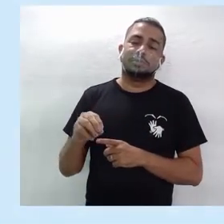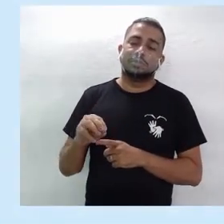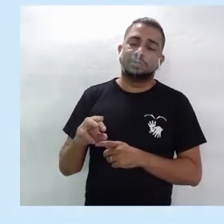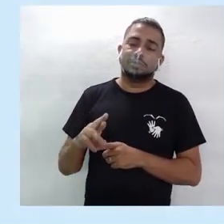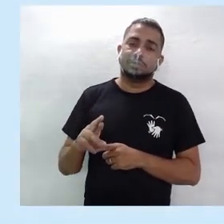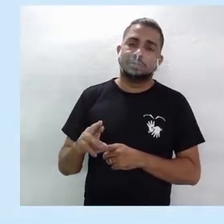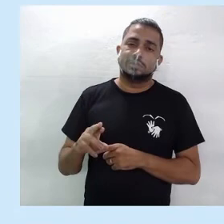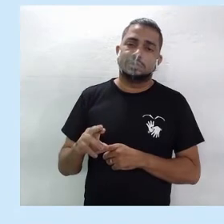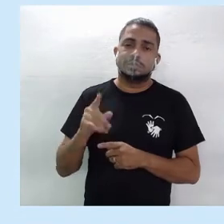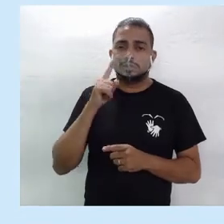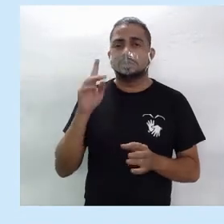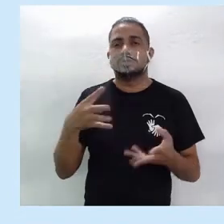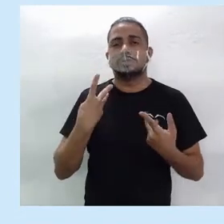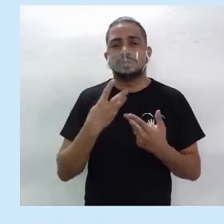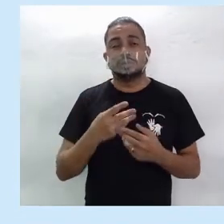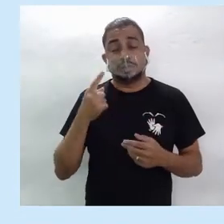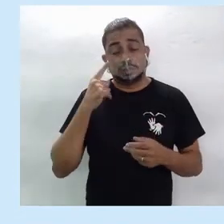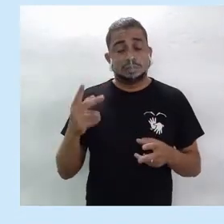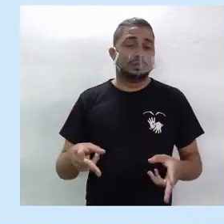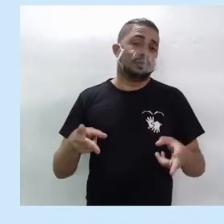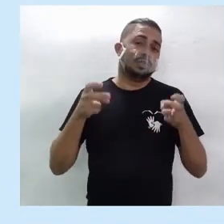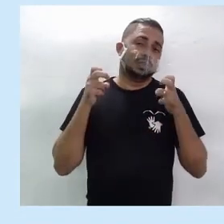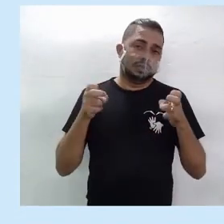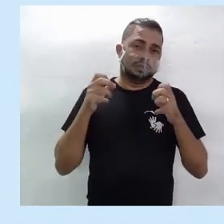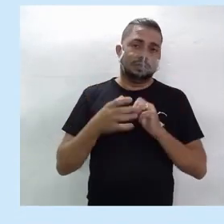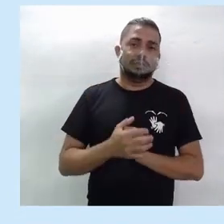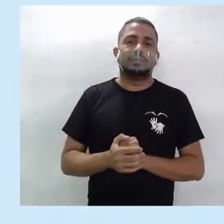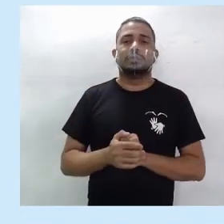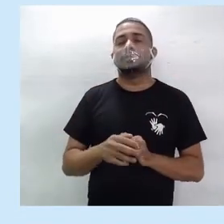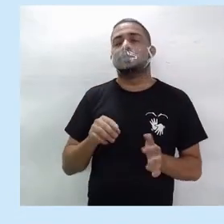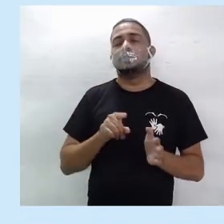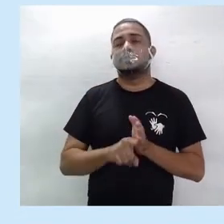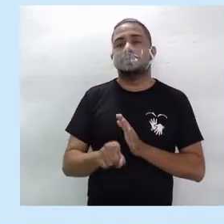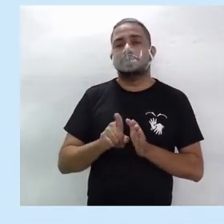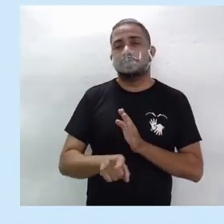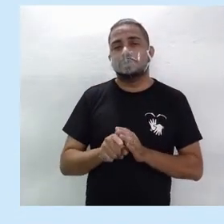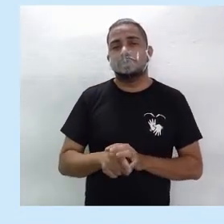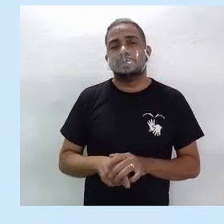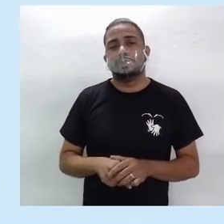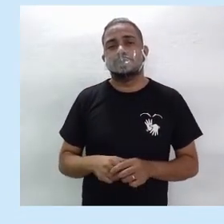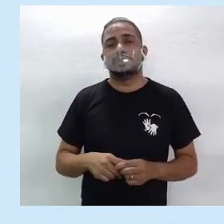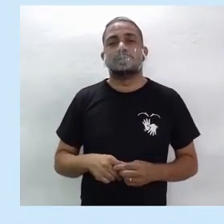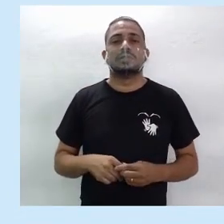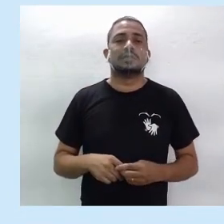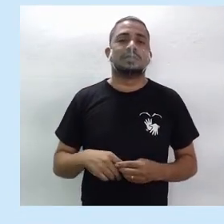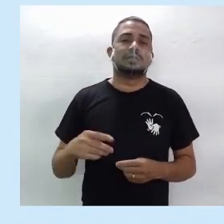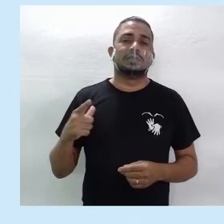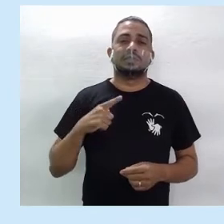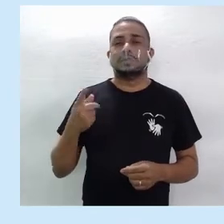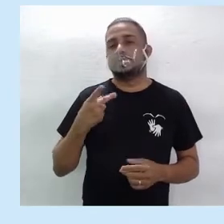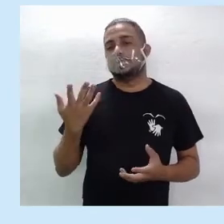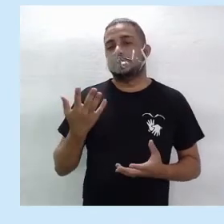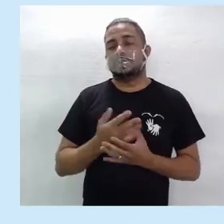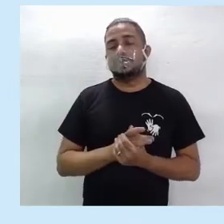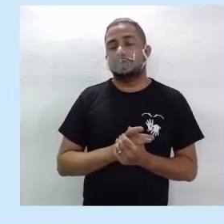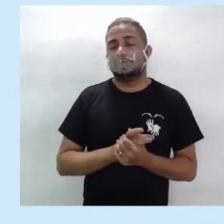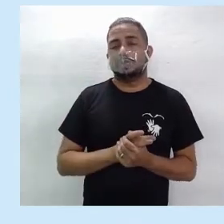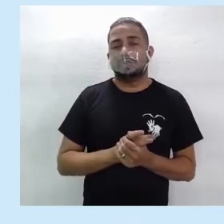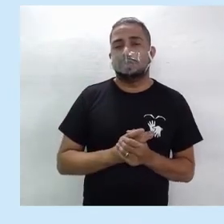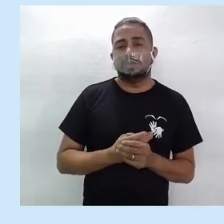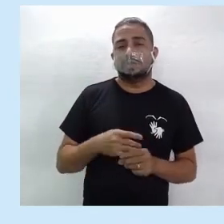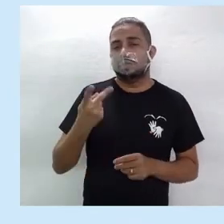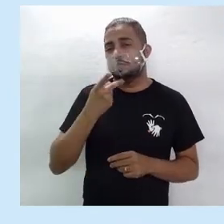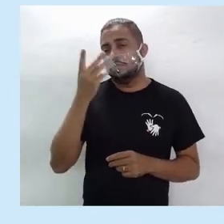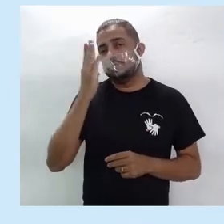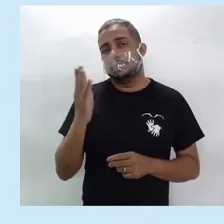gente. A gente vai observar que a questão, né, vinha cheia de casca de bananas. Por exemplo, dizer que o